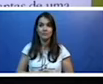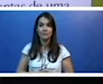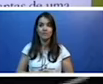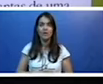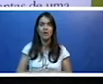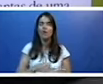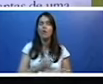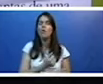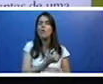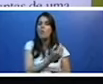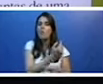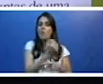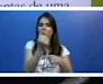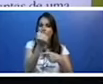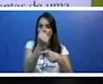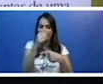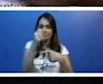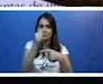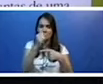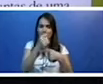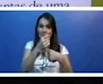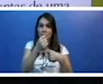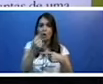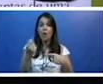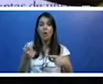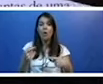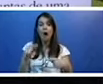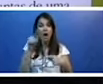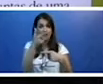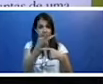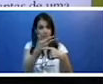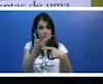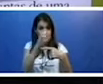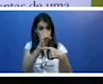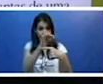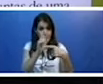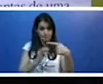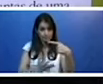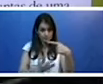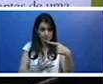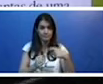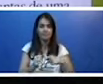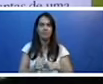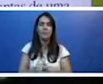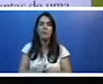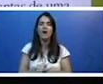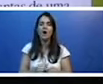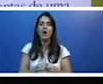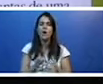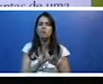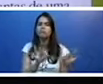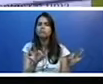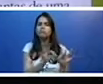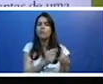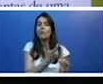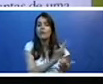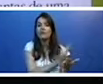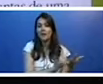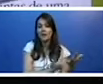comprimento real, ok? Por exemplo, se o desenho foi feito em uma escala de